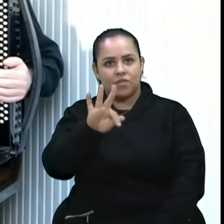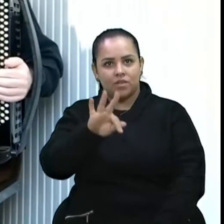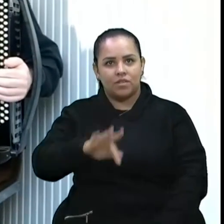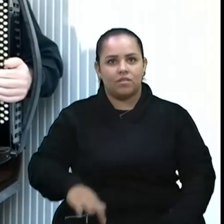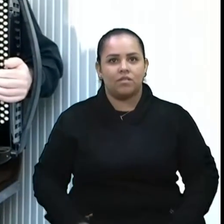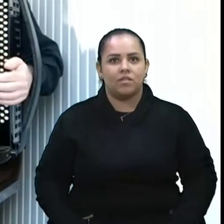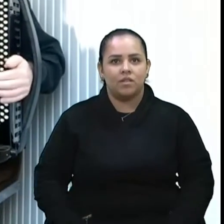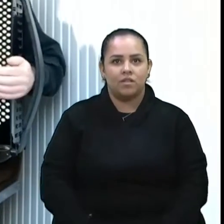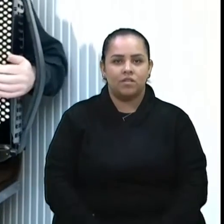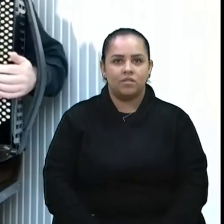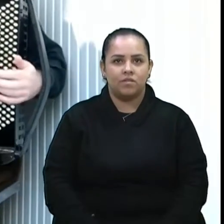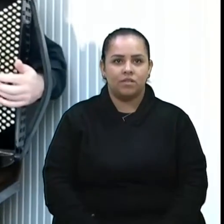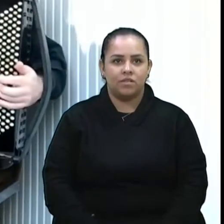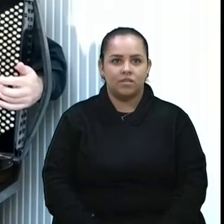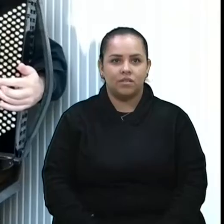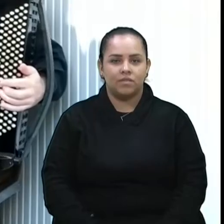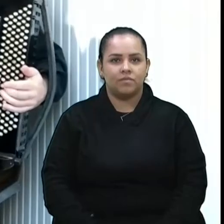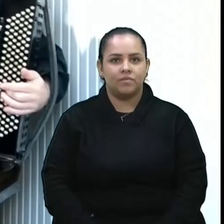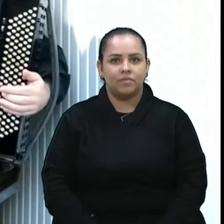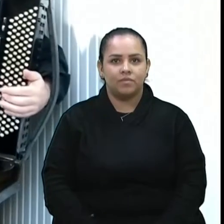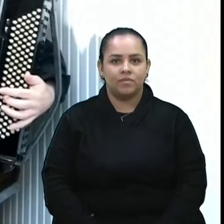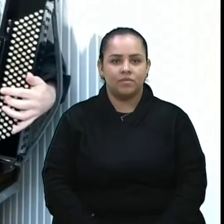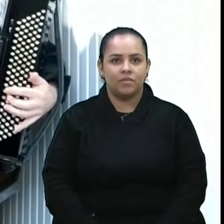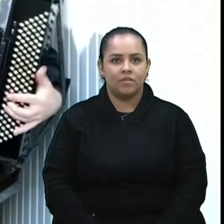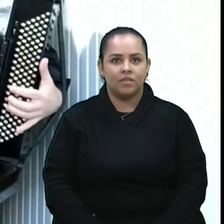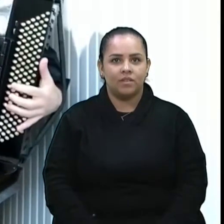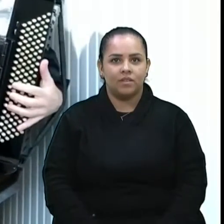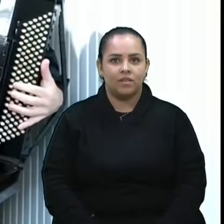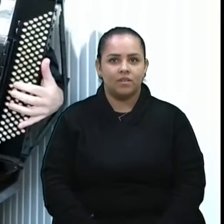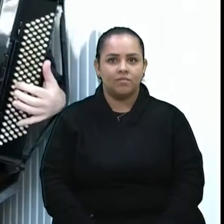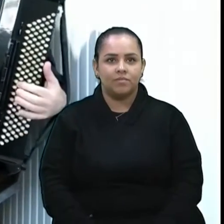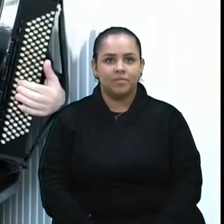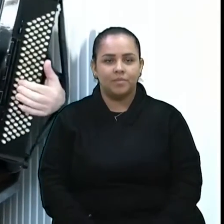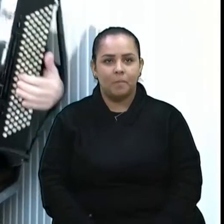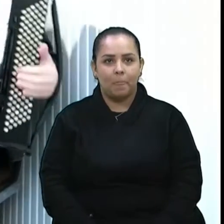3, 4.